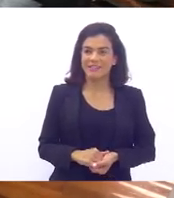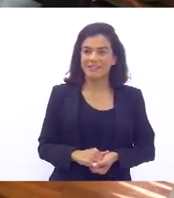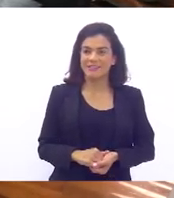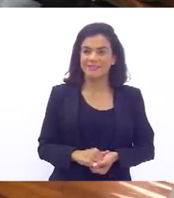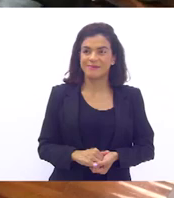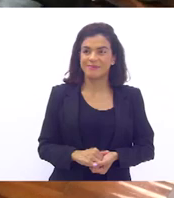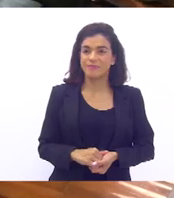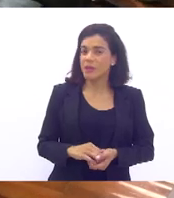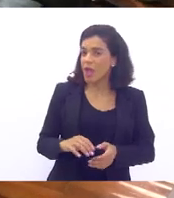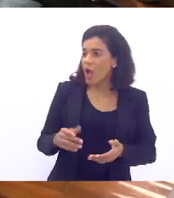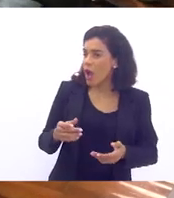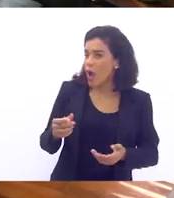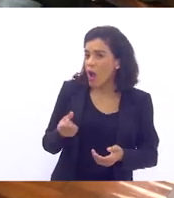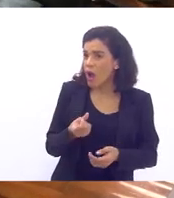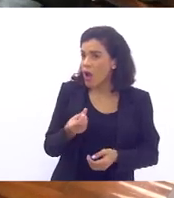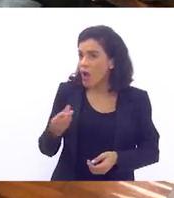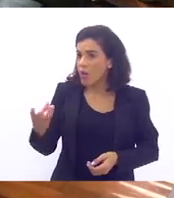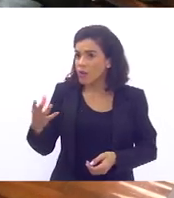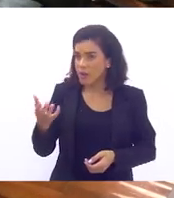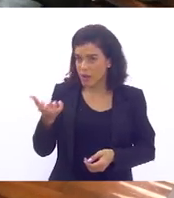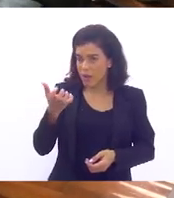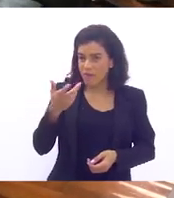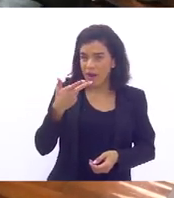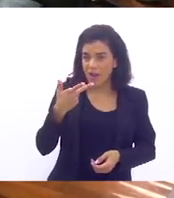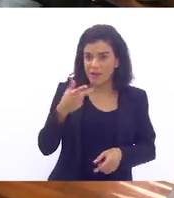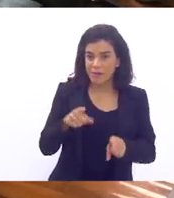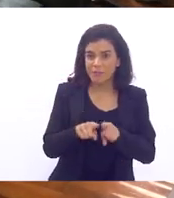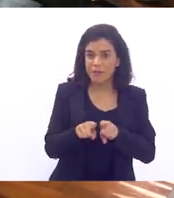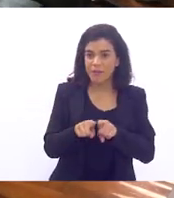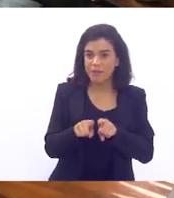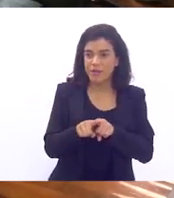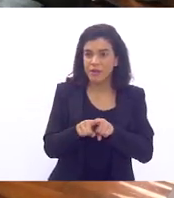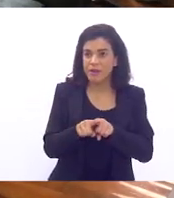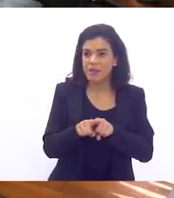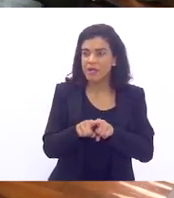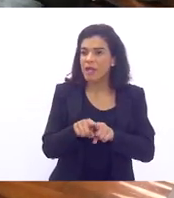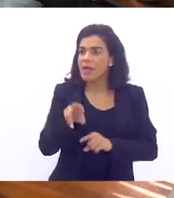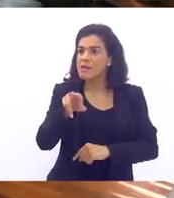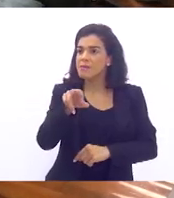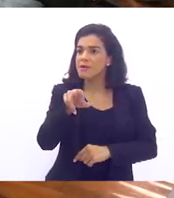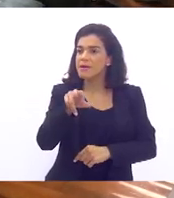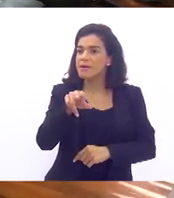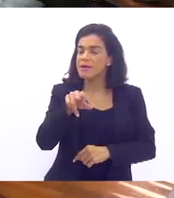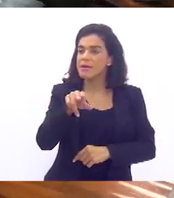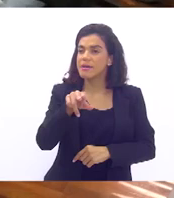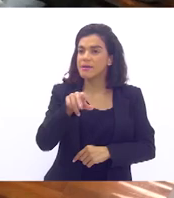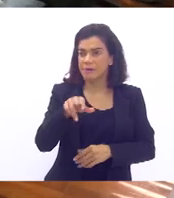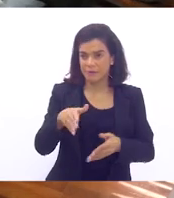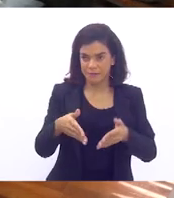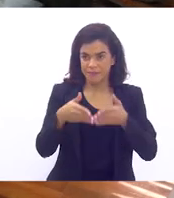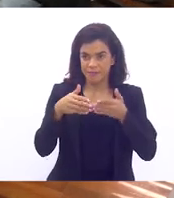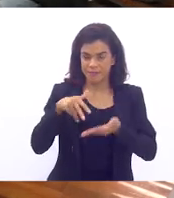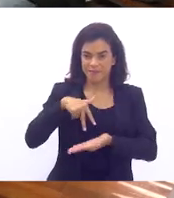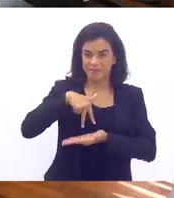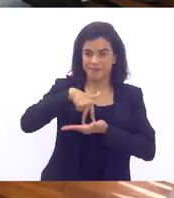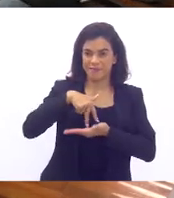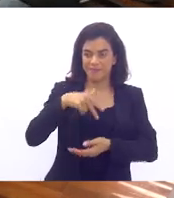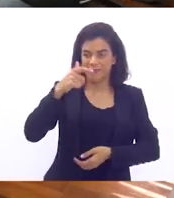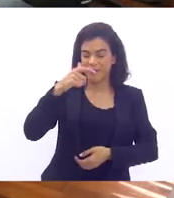alguém mais acho que a Mônica queria falar também alguma quem que por favor